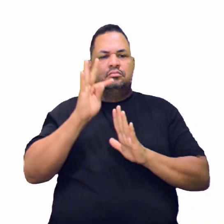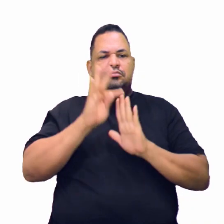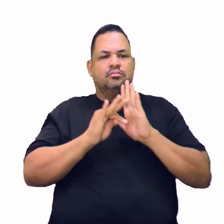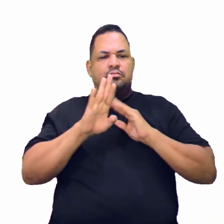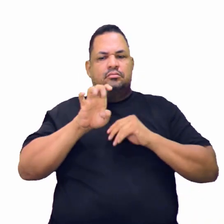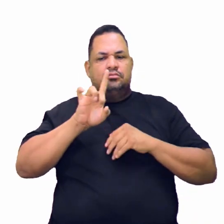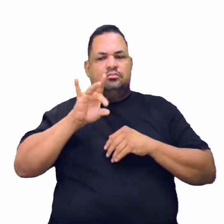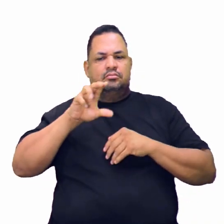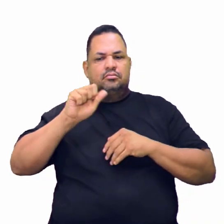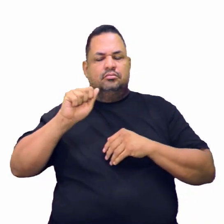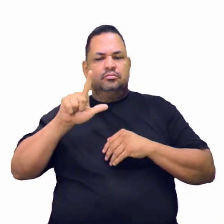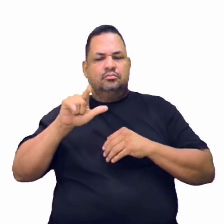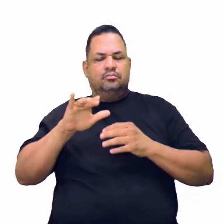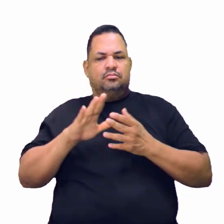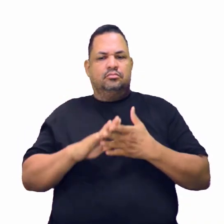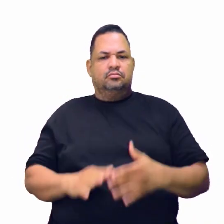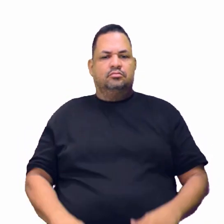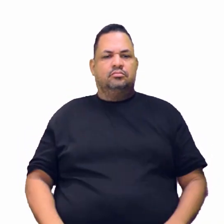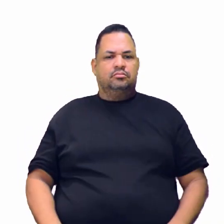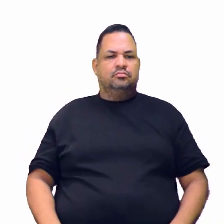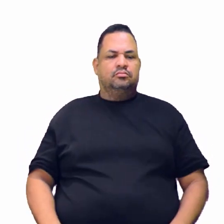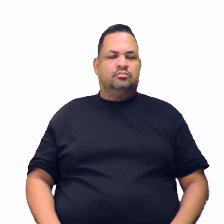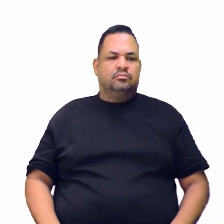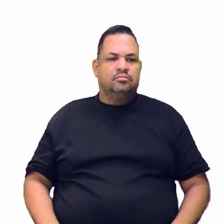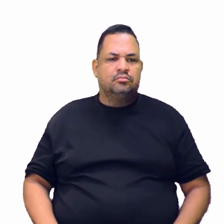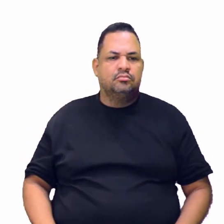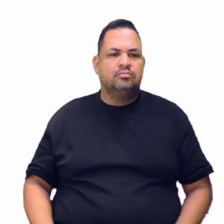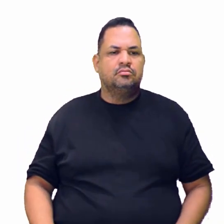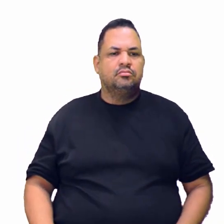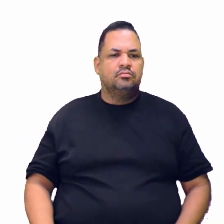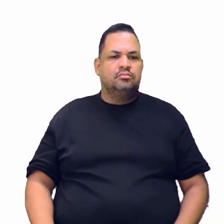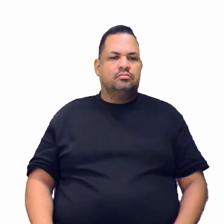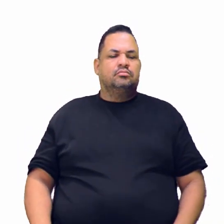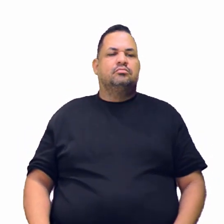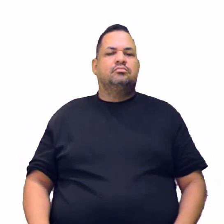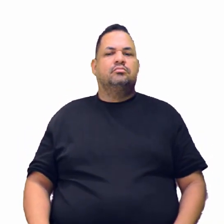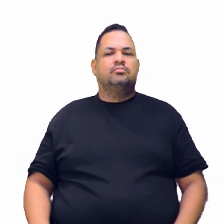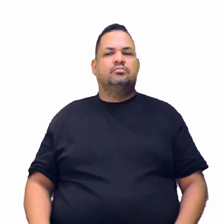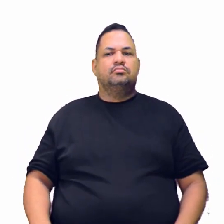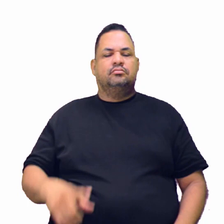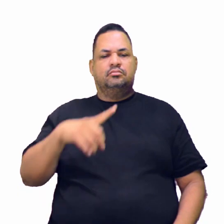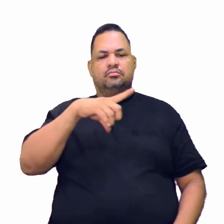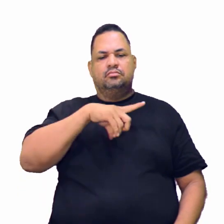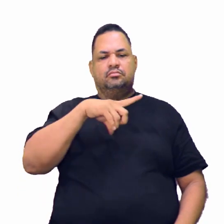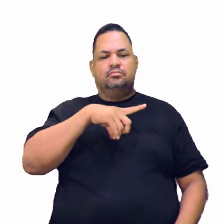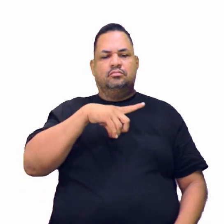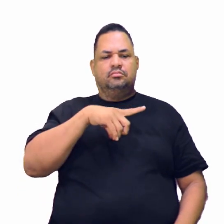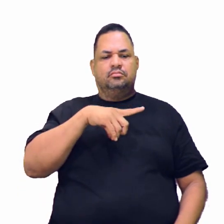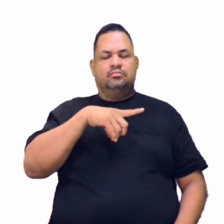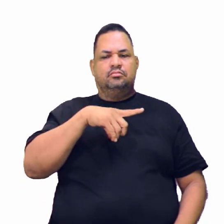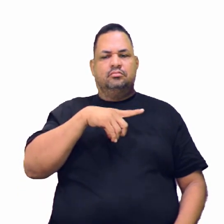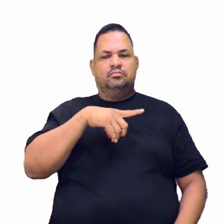falei? Injuntivo ou instrucional? Aí temos lá